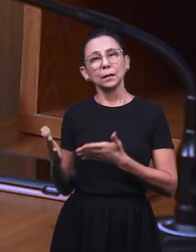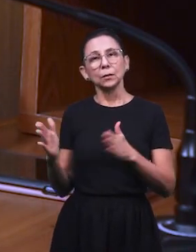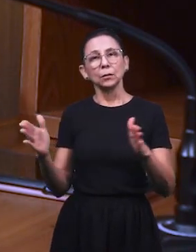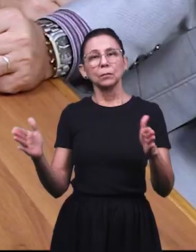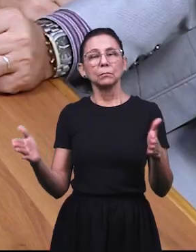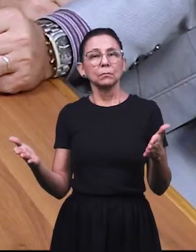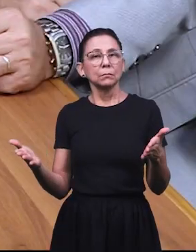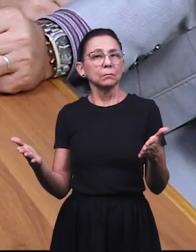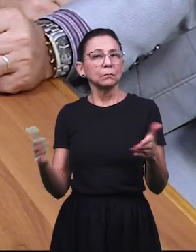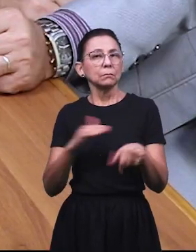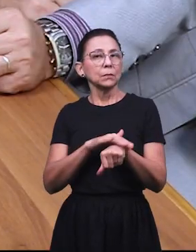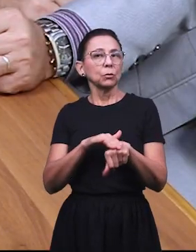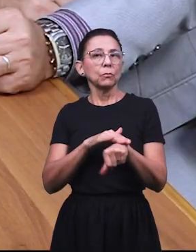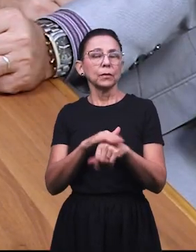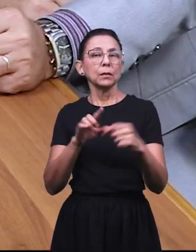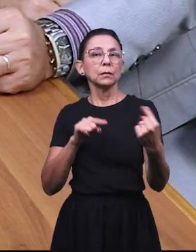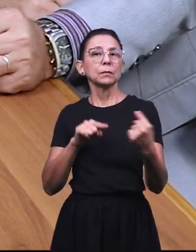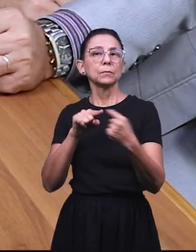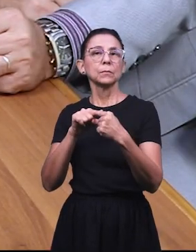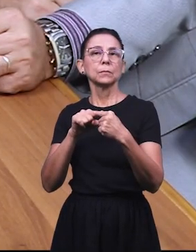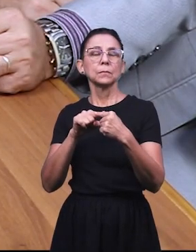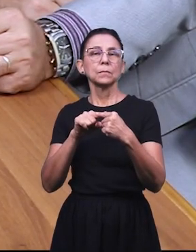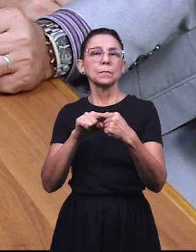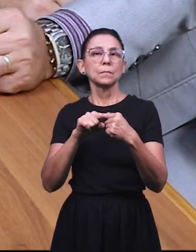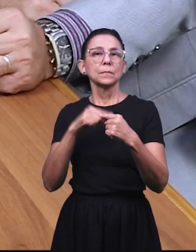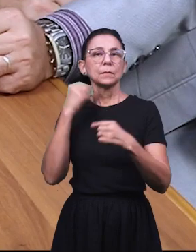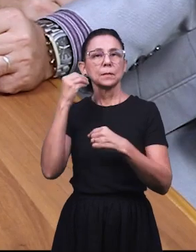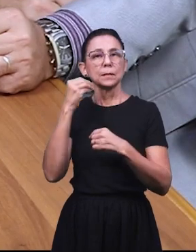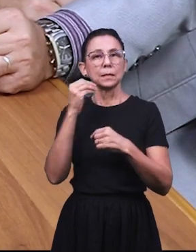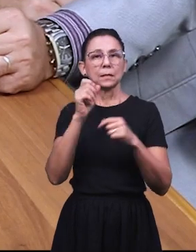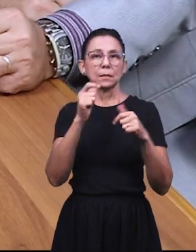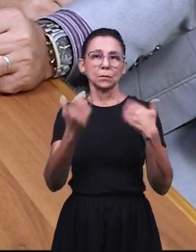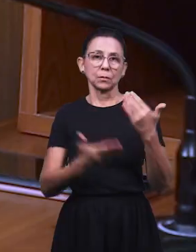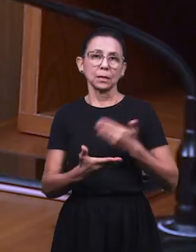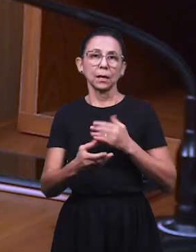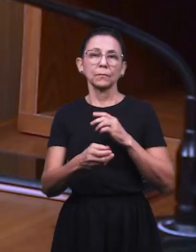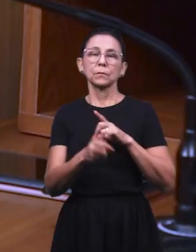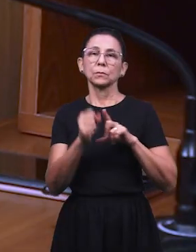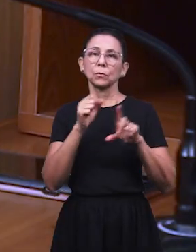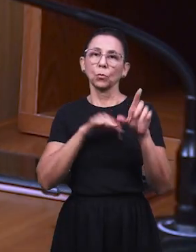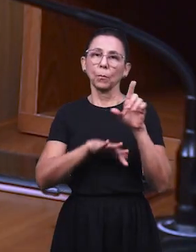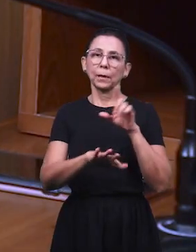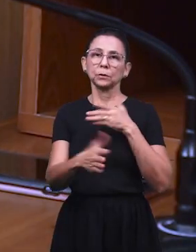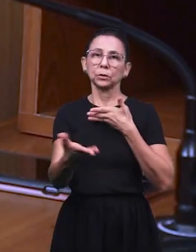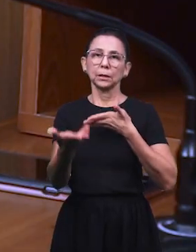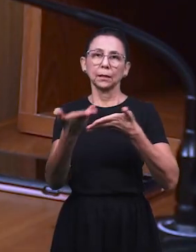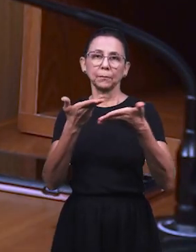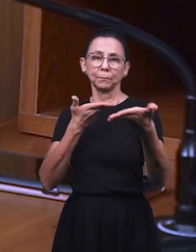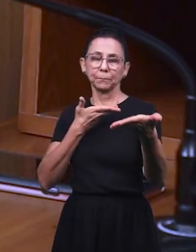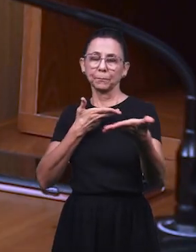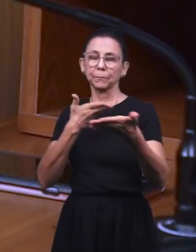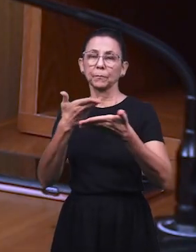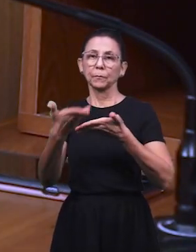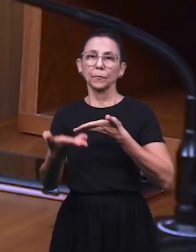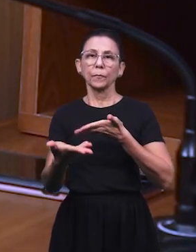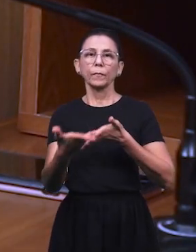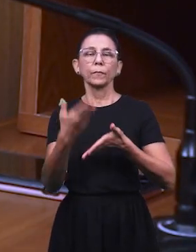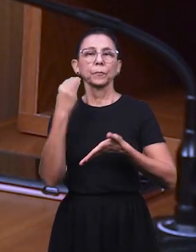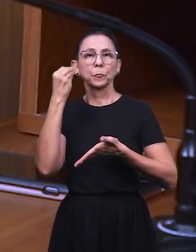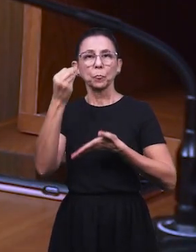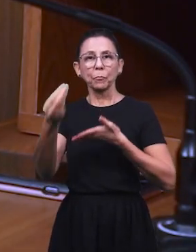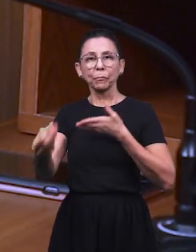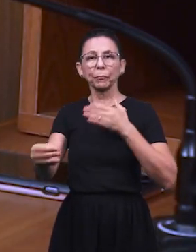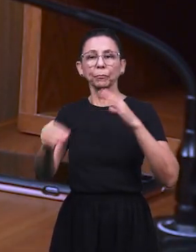conversa. E o Movidos pela Fé é isso. É isso aqui, né? É uma conversa com o objetivo de compartilhar as experiências